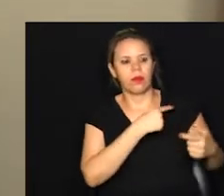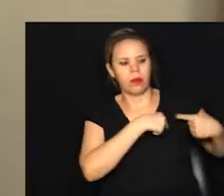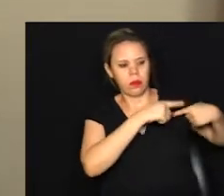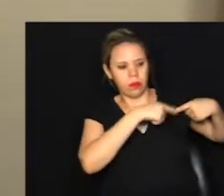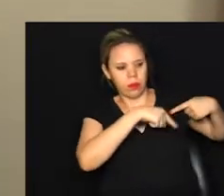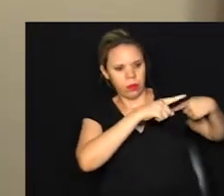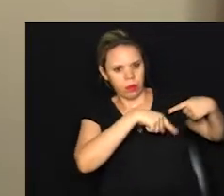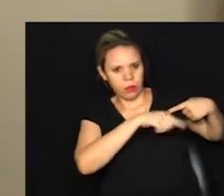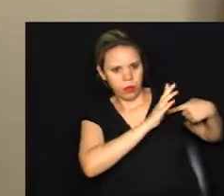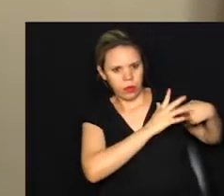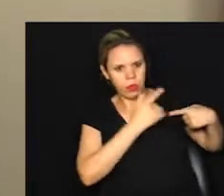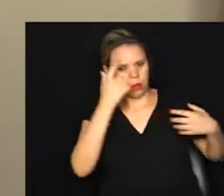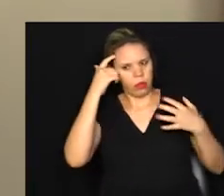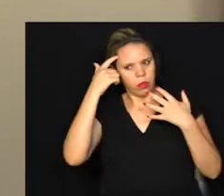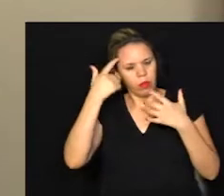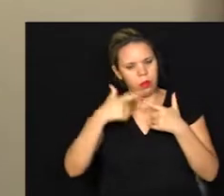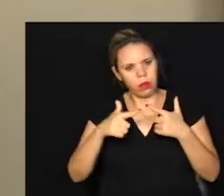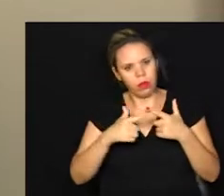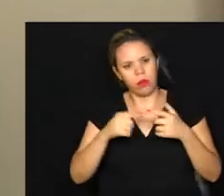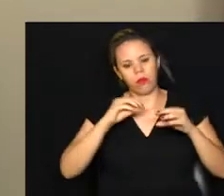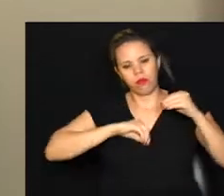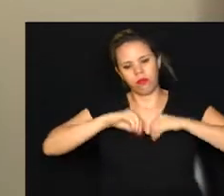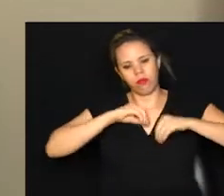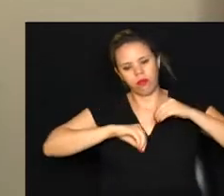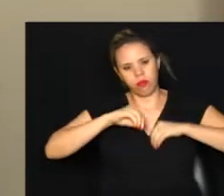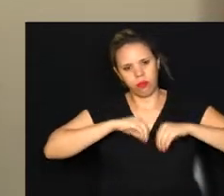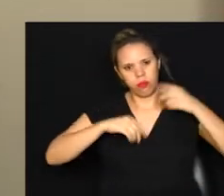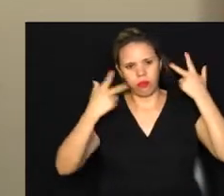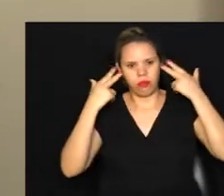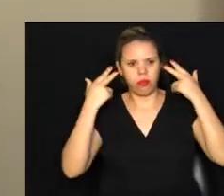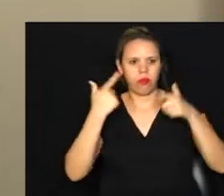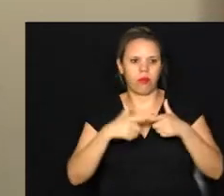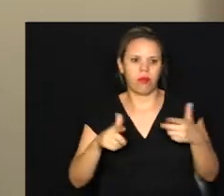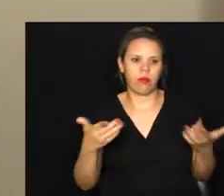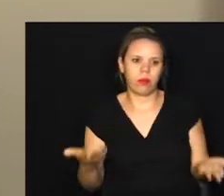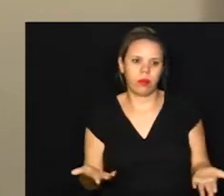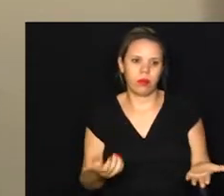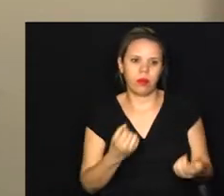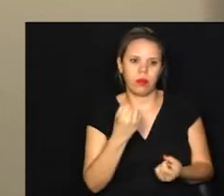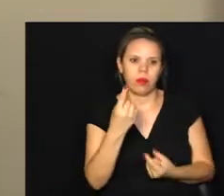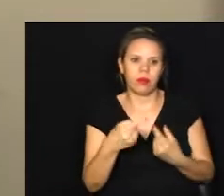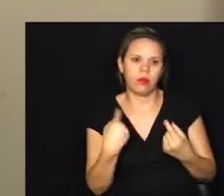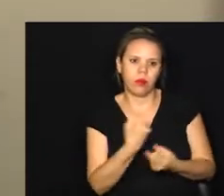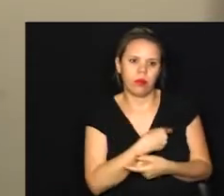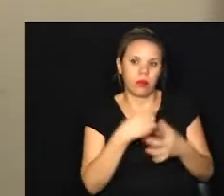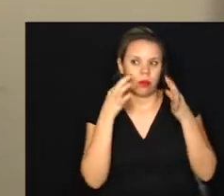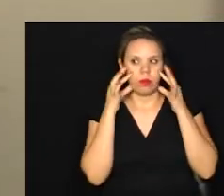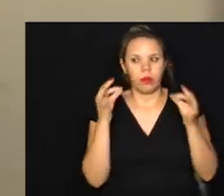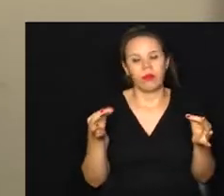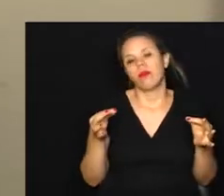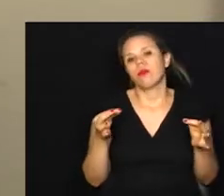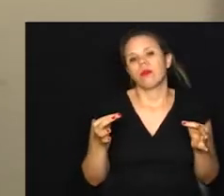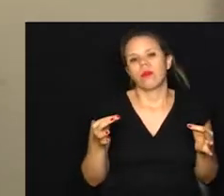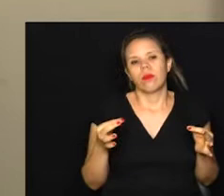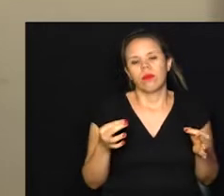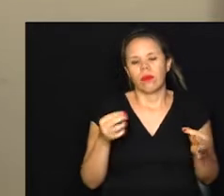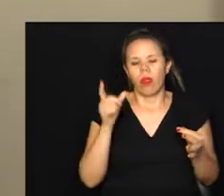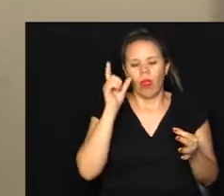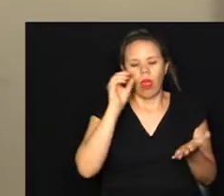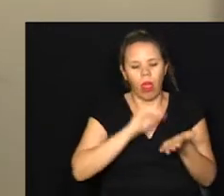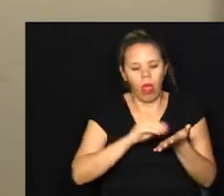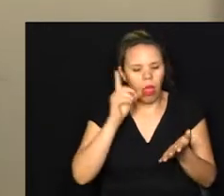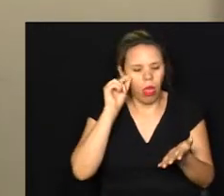cardiovasculares ou transtornos mentais, depressão, são alguns problemas comuns. Alguns sintomas que a gente precisa ficar atento